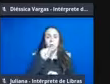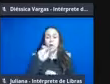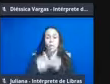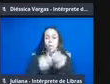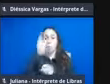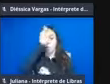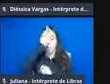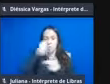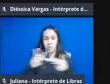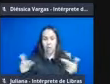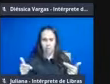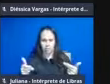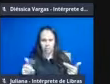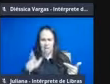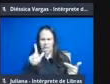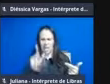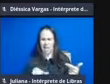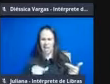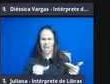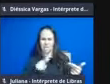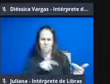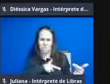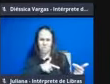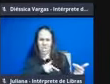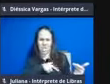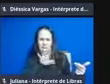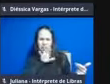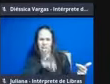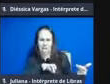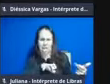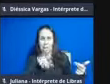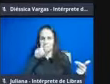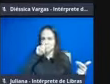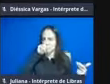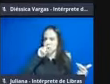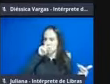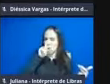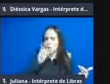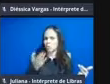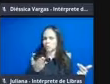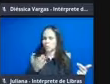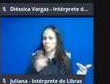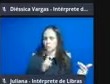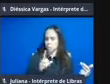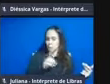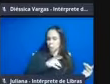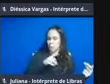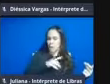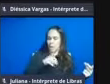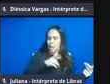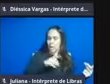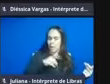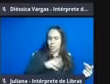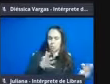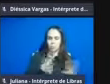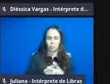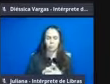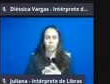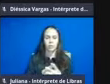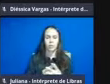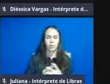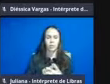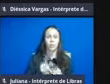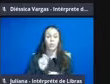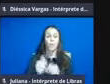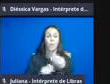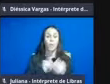animais feios, nojentos, perigosos, que despertam medo em algumas pessoas, e o que se